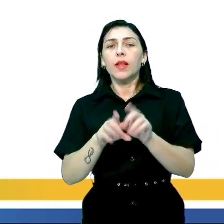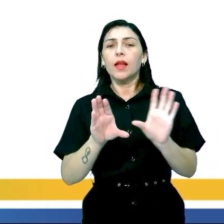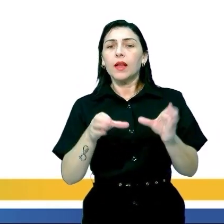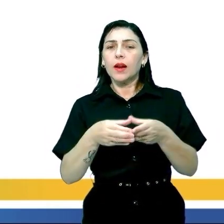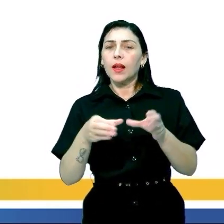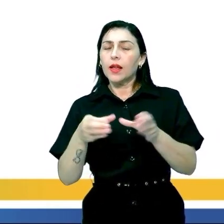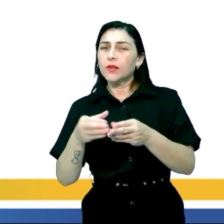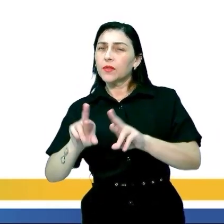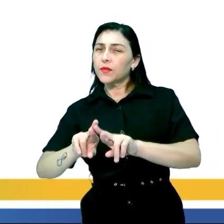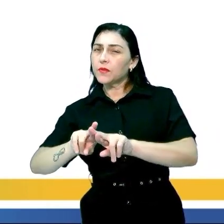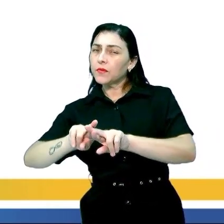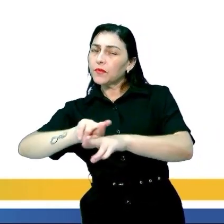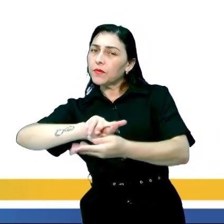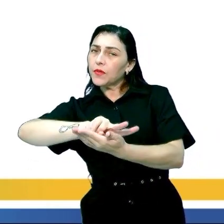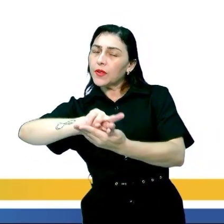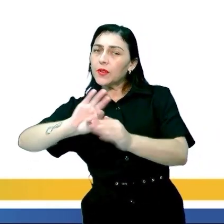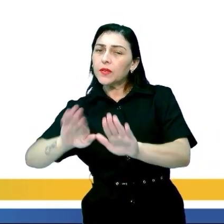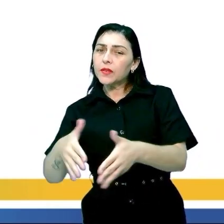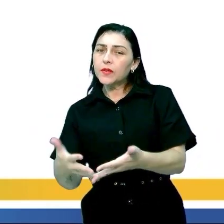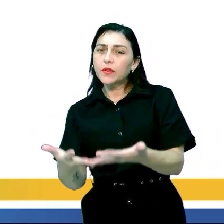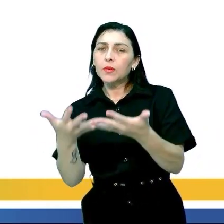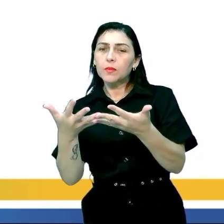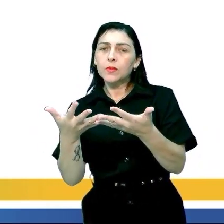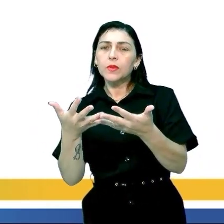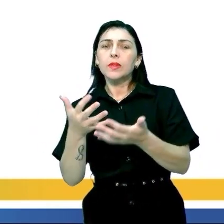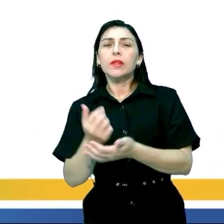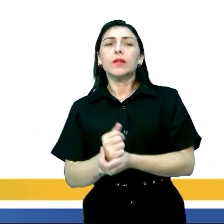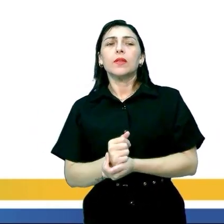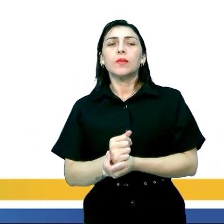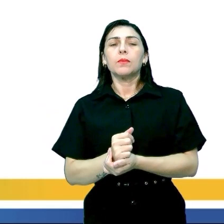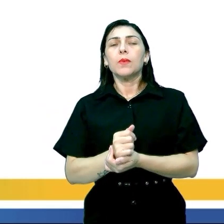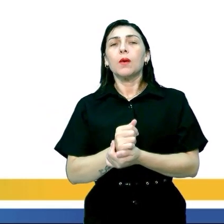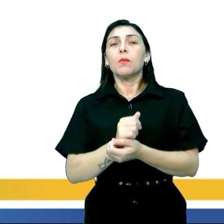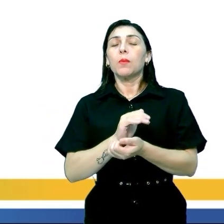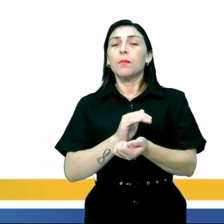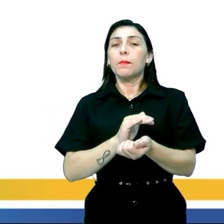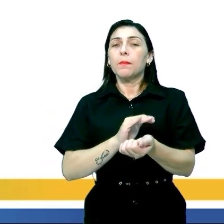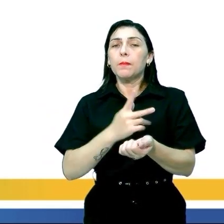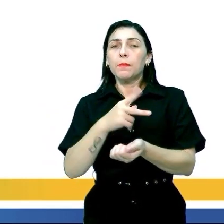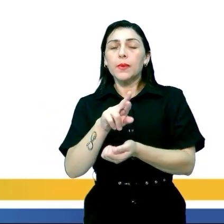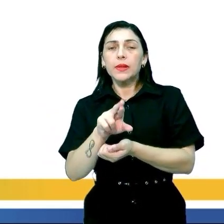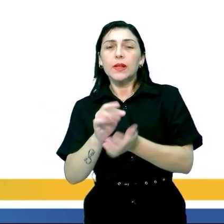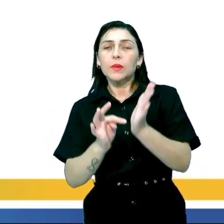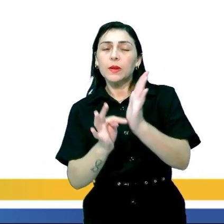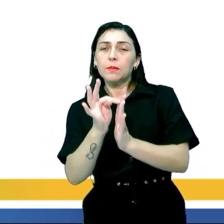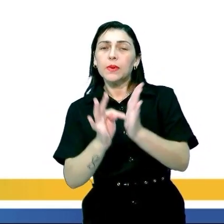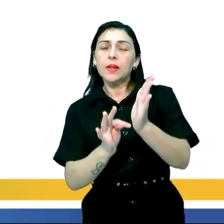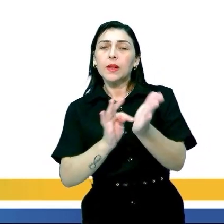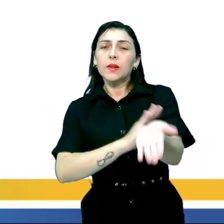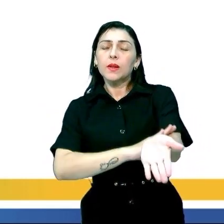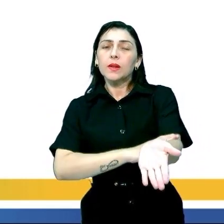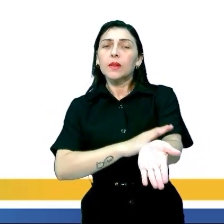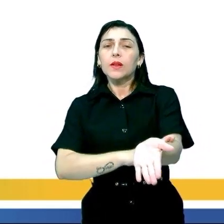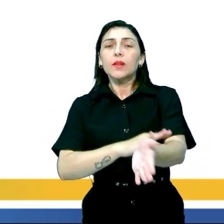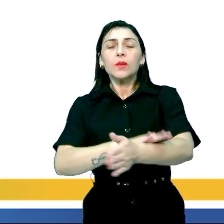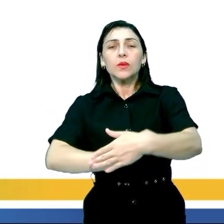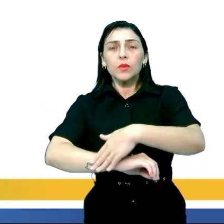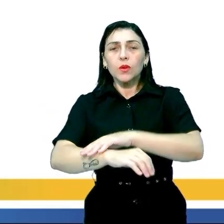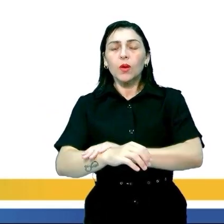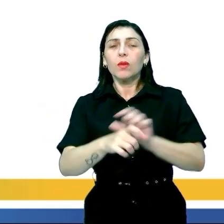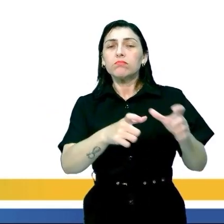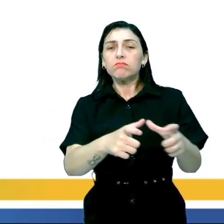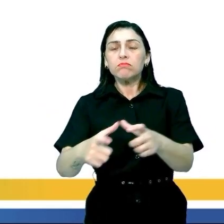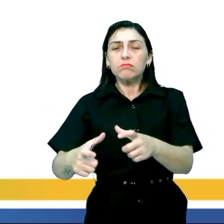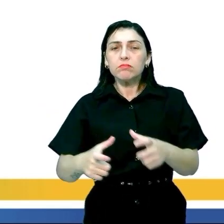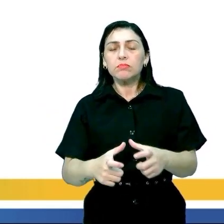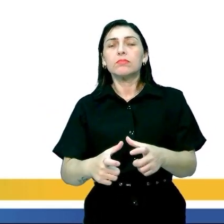processa muitas classes de diferentes estímulos, como pressão, temperatura, toque,